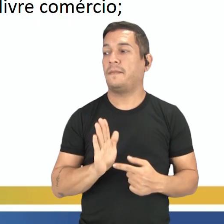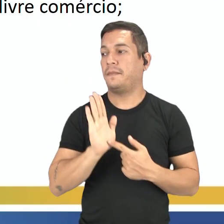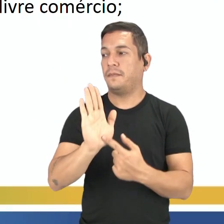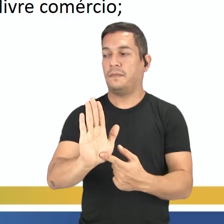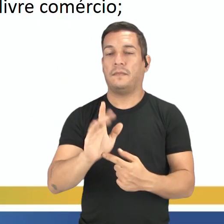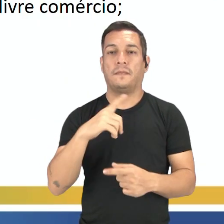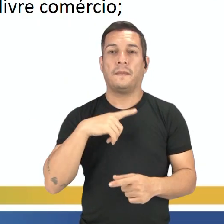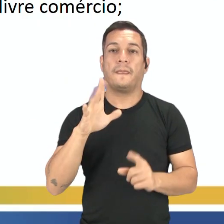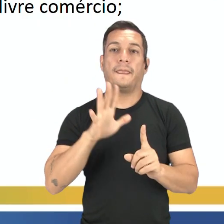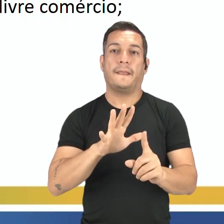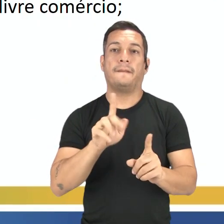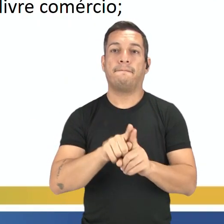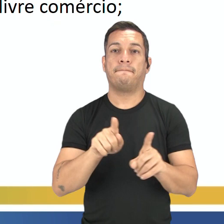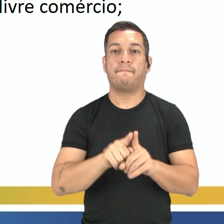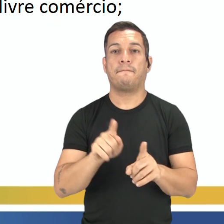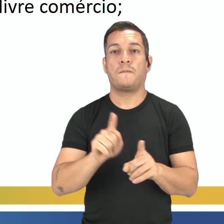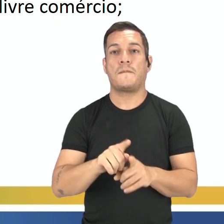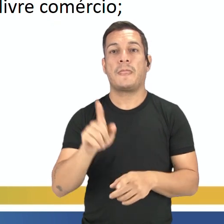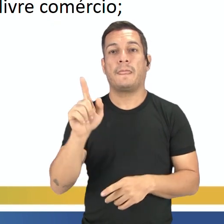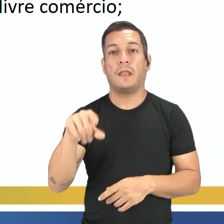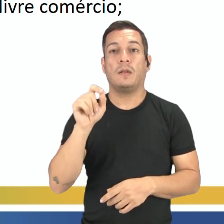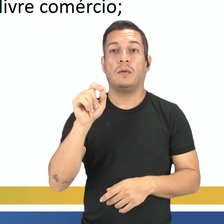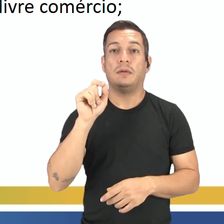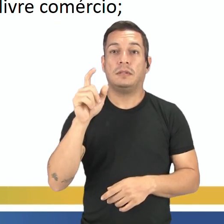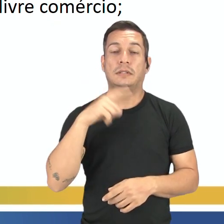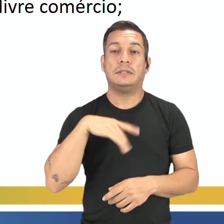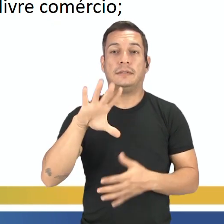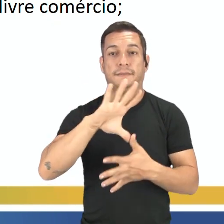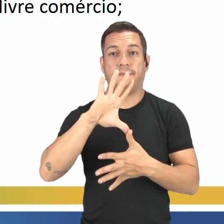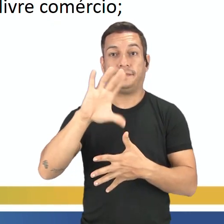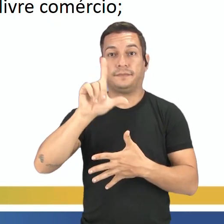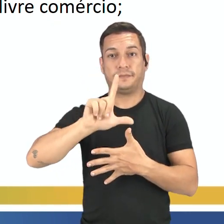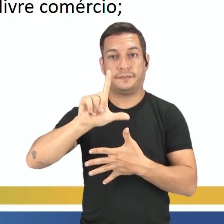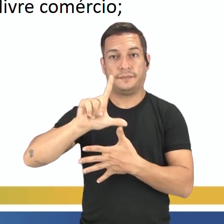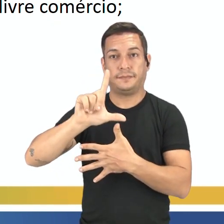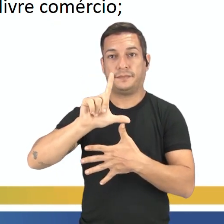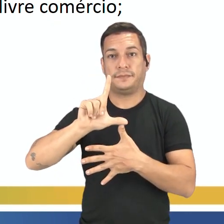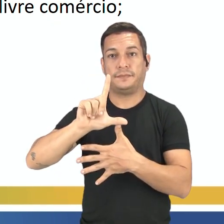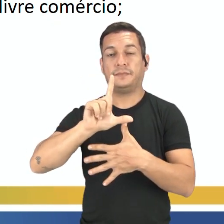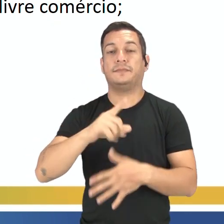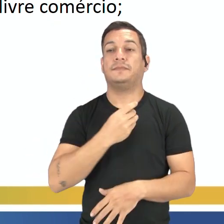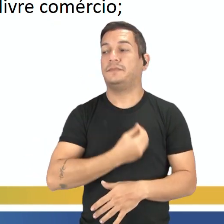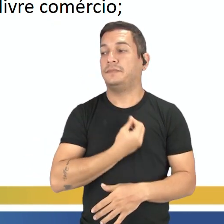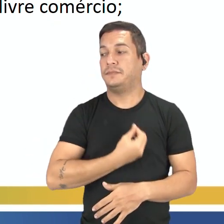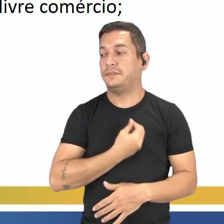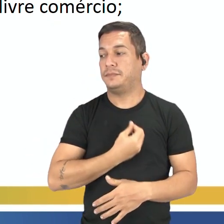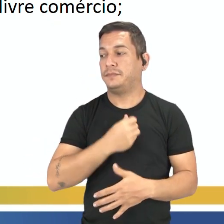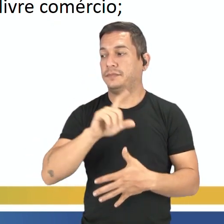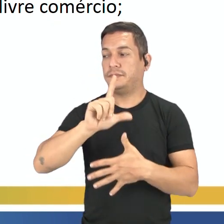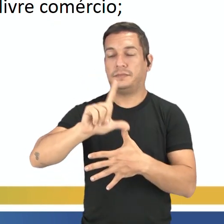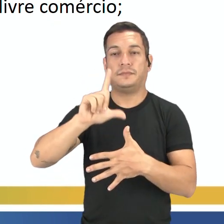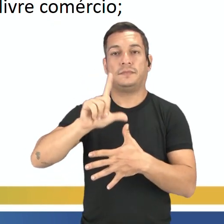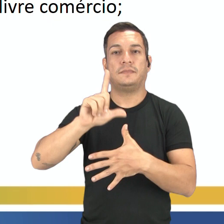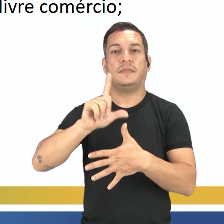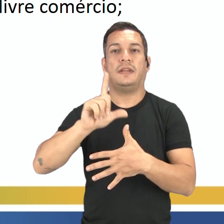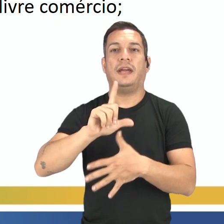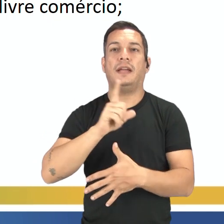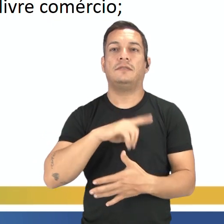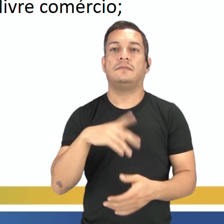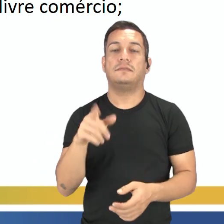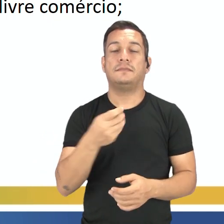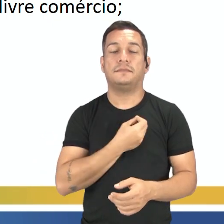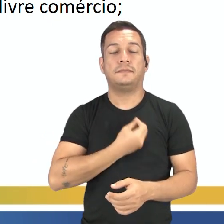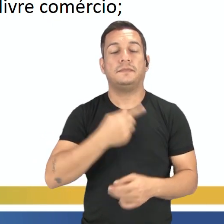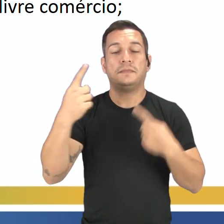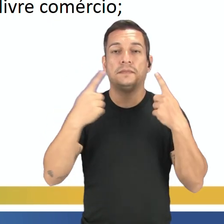sua influência ou relevância dentro da América Latina é a participação antiga nas discussões da Área de